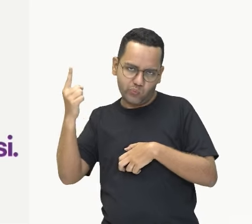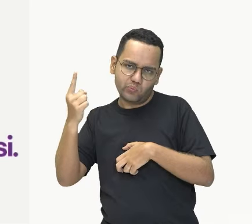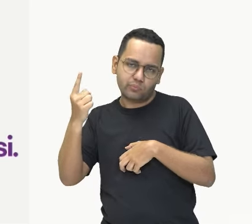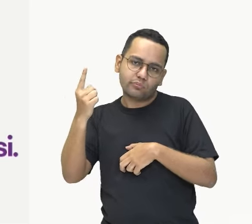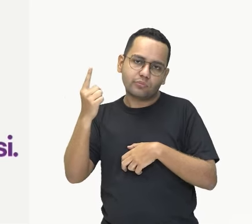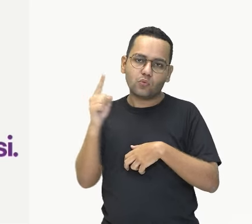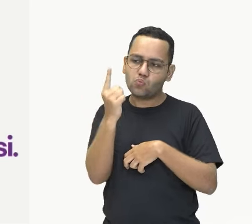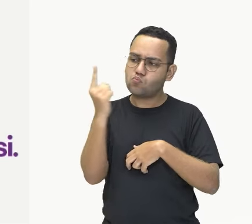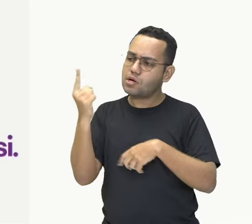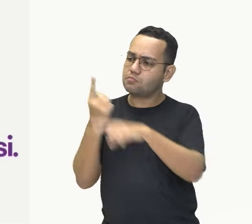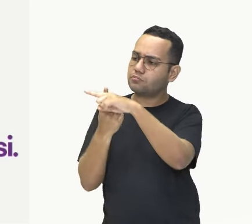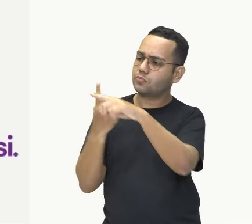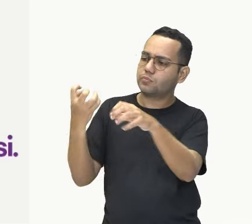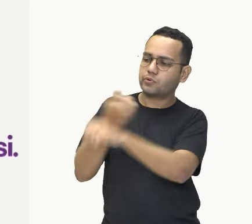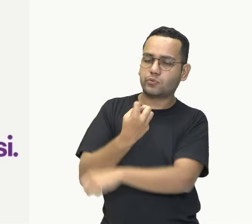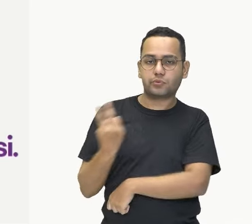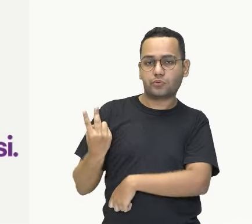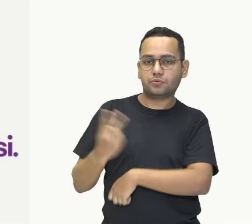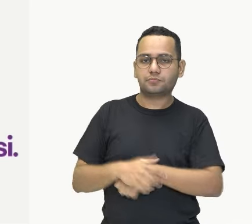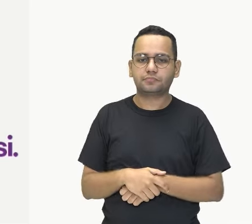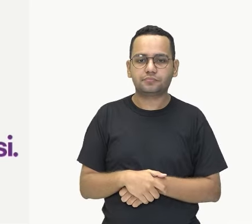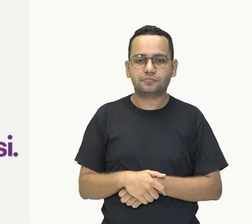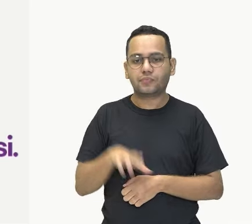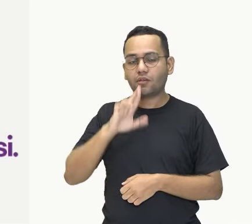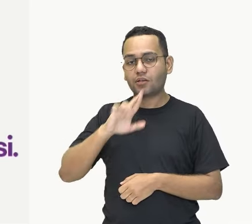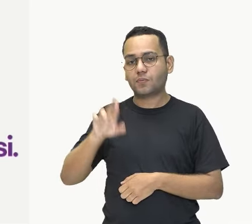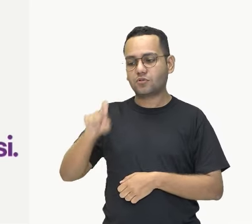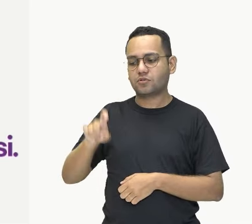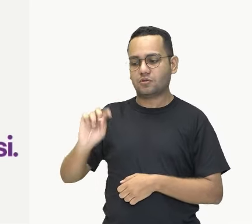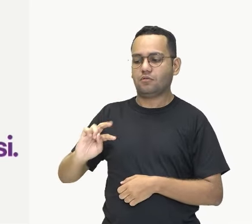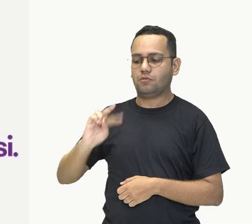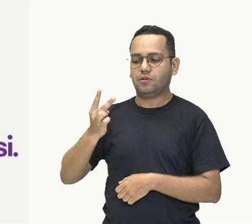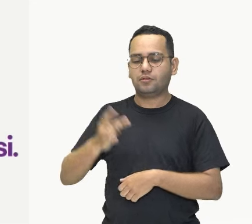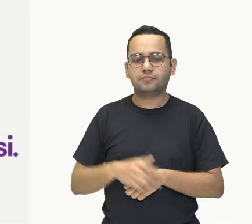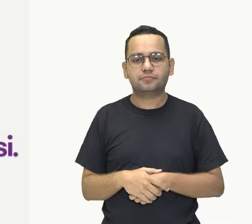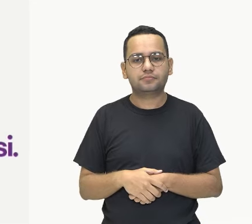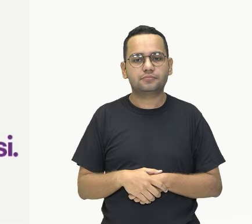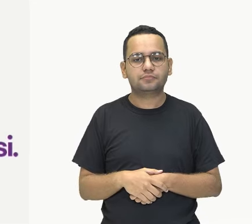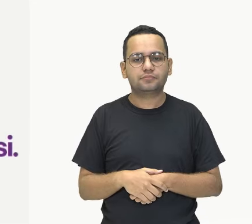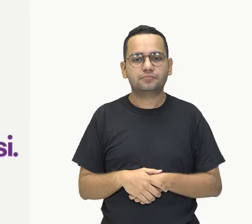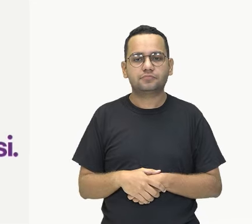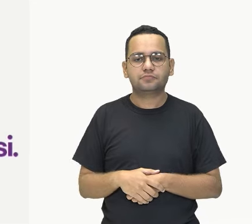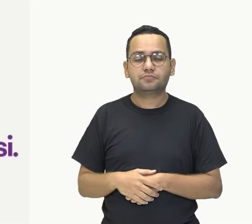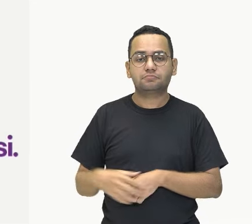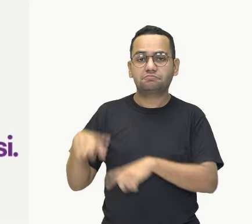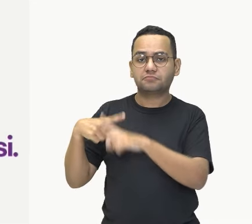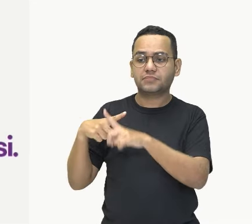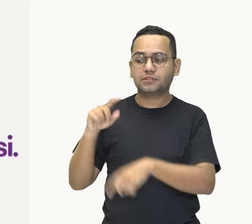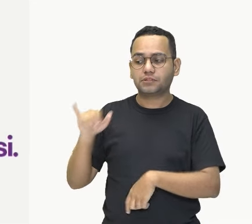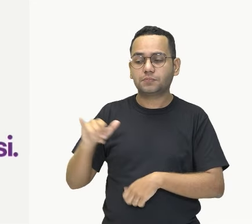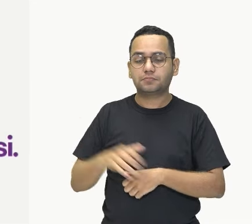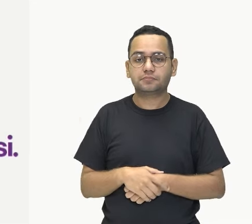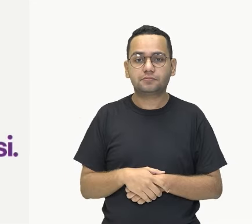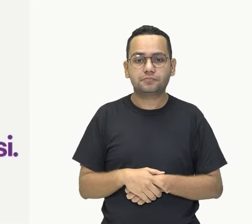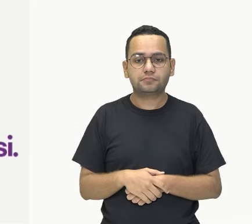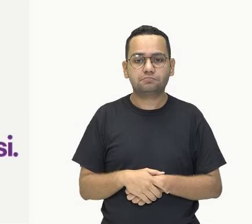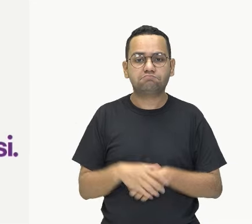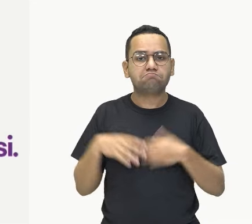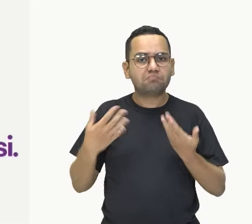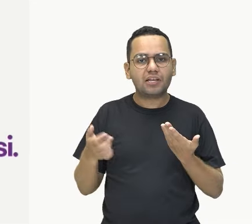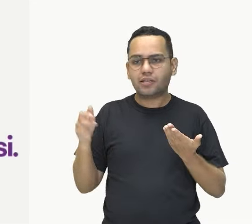1, 2. E eu tenho o x ao quadrado. Tá bom? Porém, eu não tenho ninguém